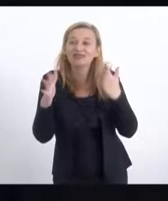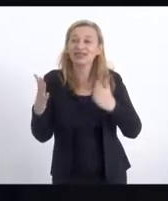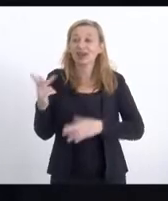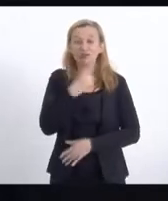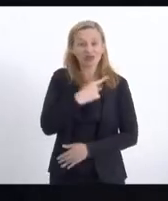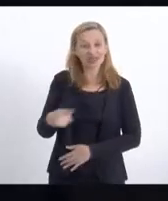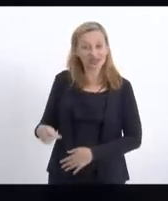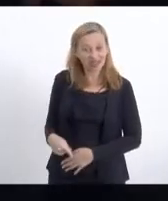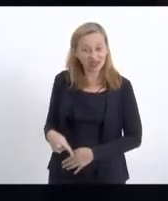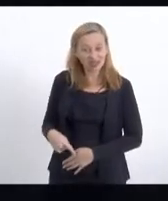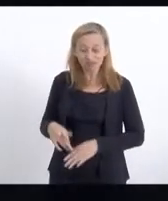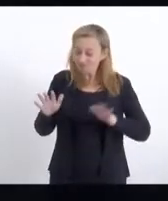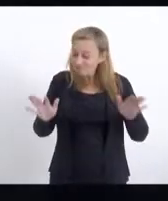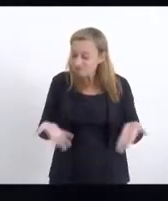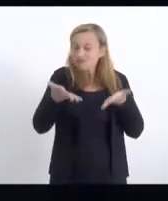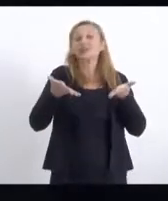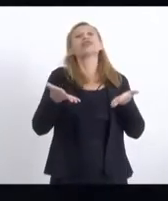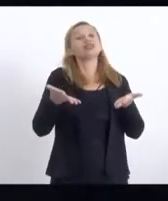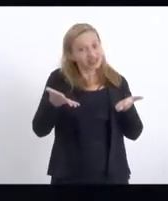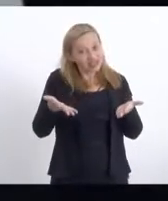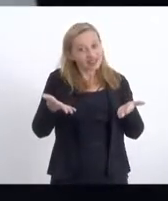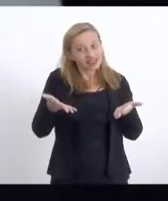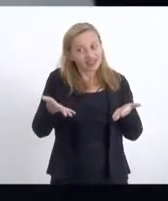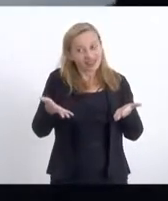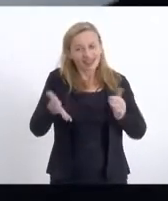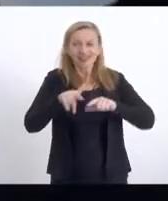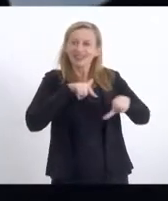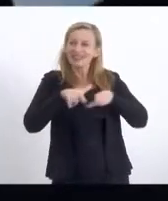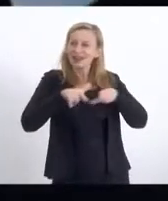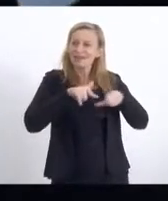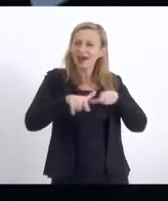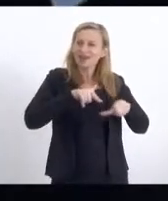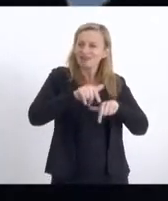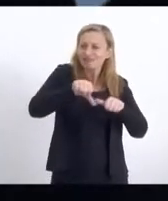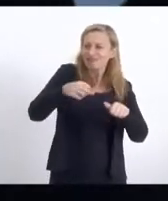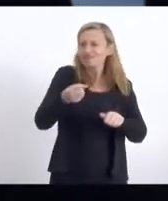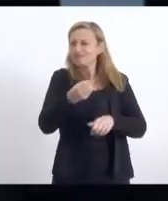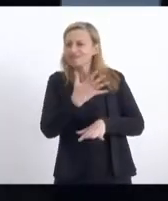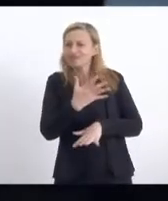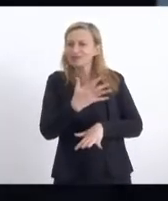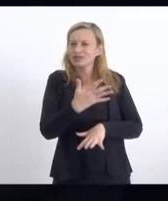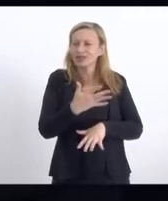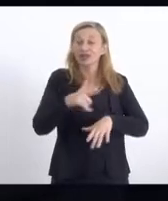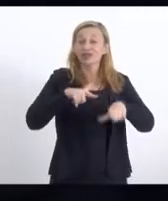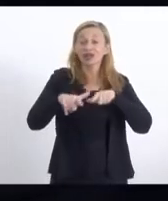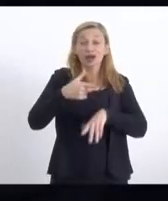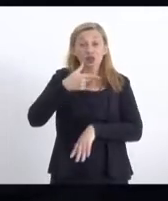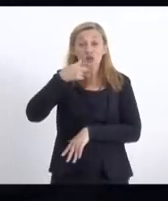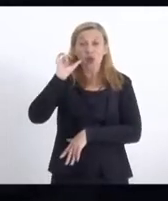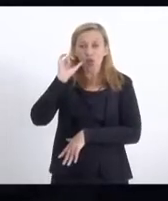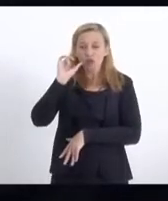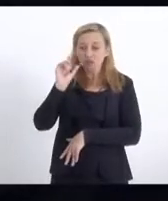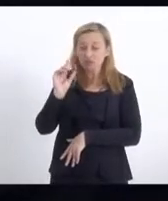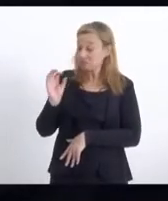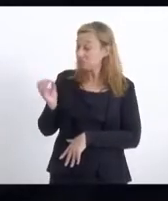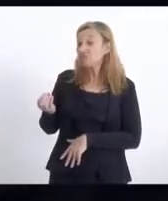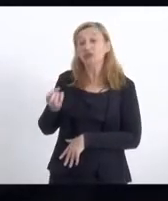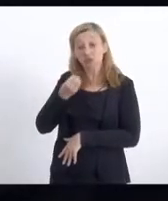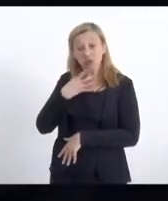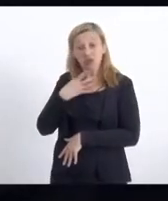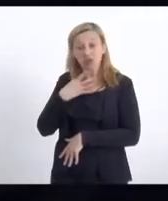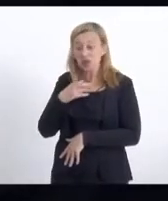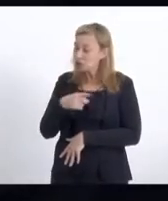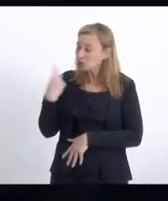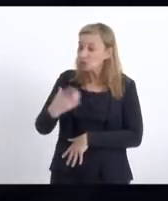presidente pela iniciativa desse trabalho inovador. O trabalho de ontem foi promissor, onde